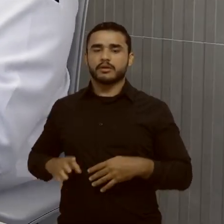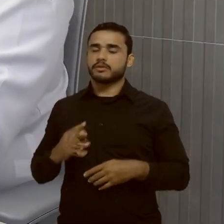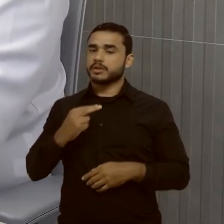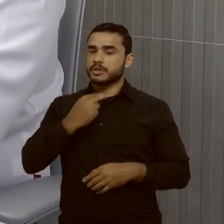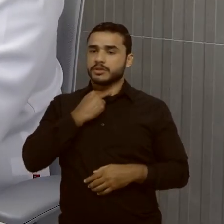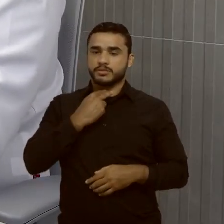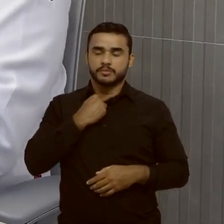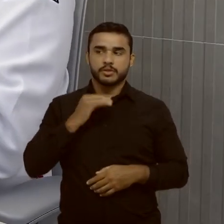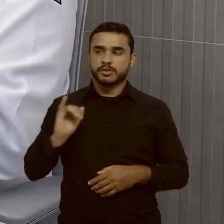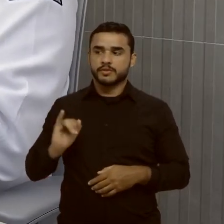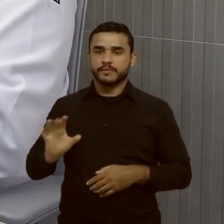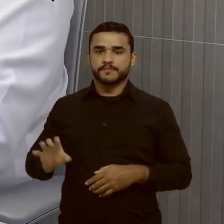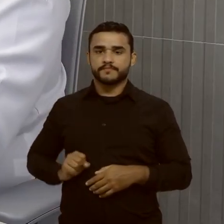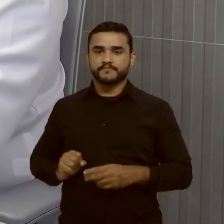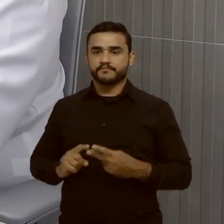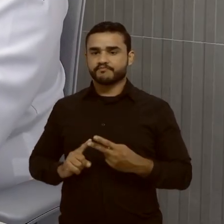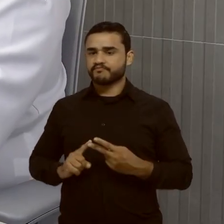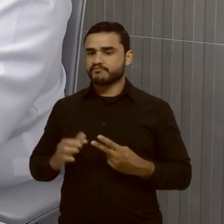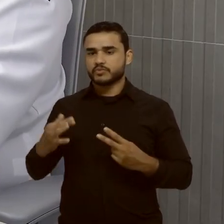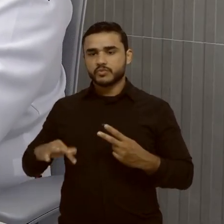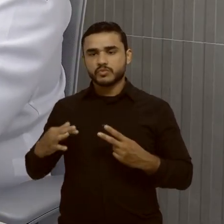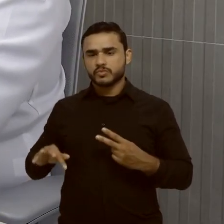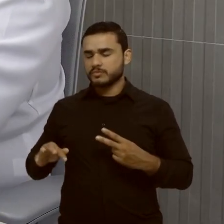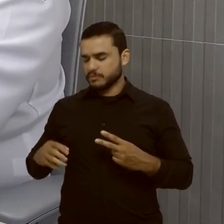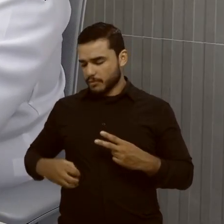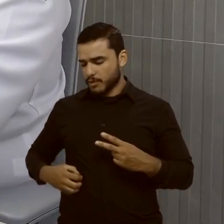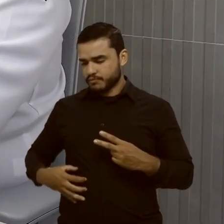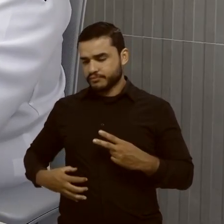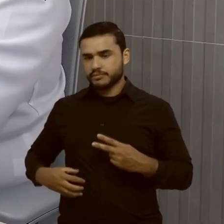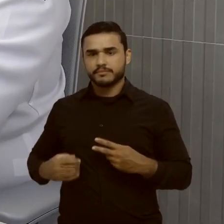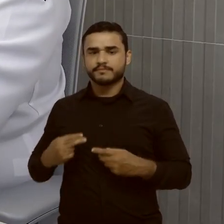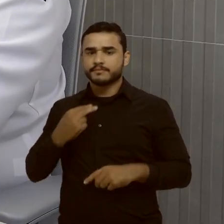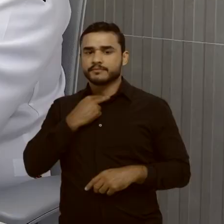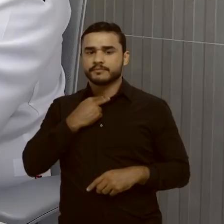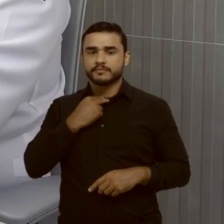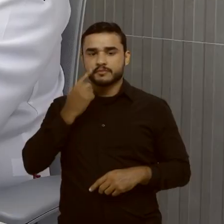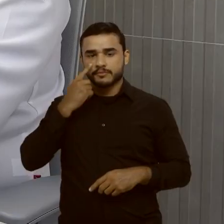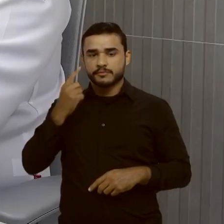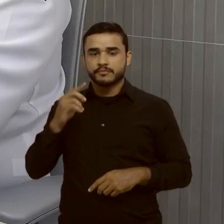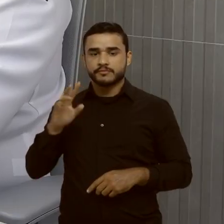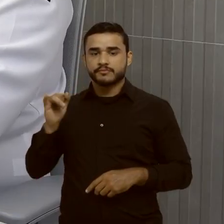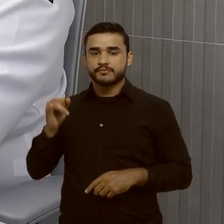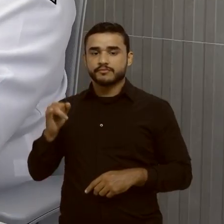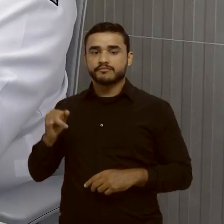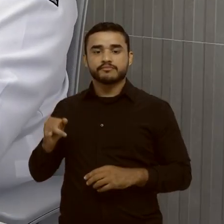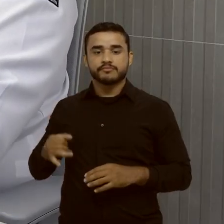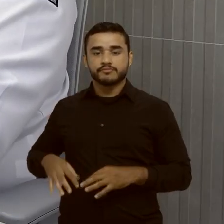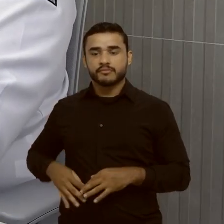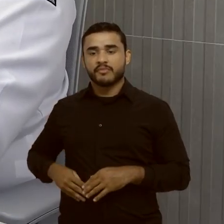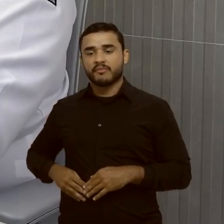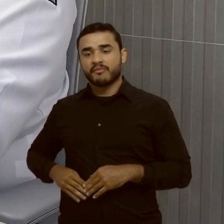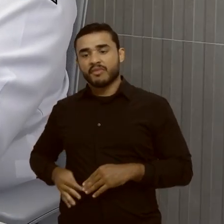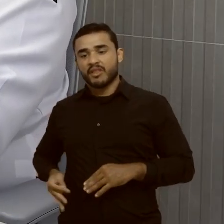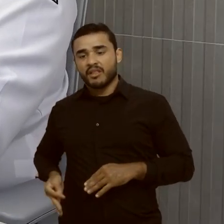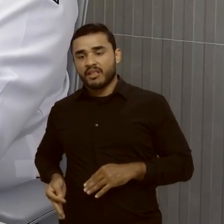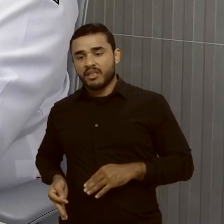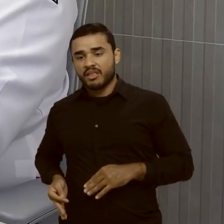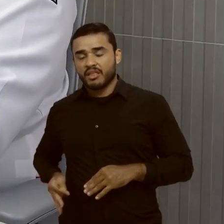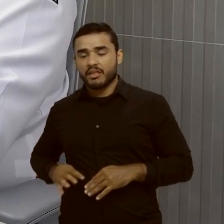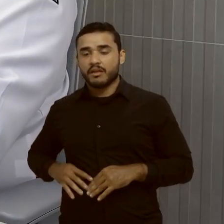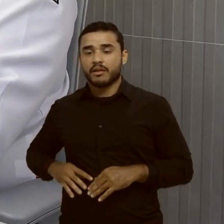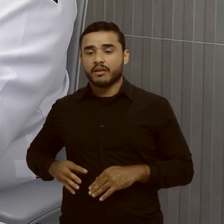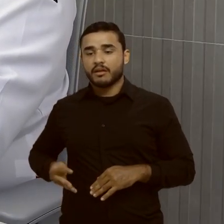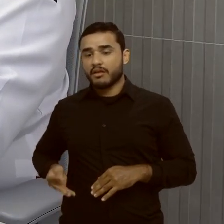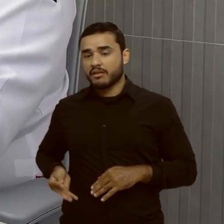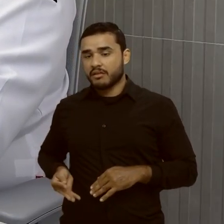infecção, eu não posso ter um hematoma, eu não posso ter um ulceroma na região, porque senão ela vai fazer isso aqui, ó. Ela vai levantar essa tela. Ao levantar